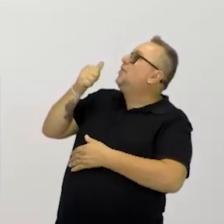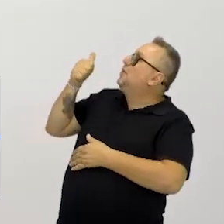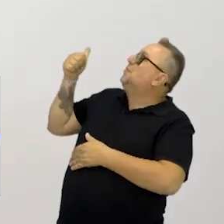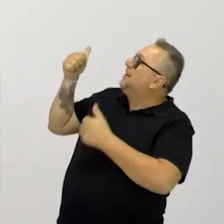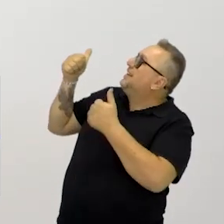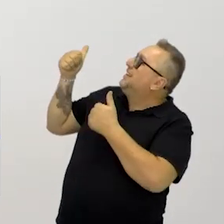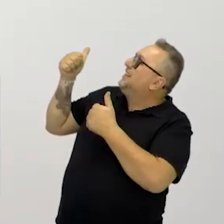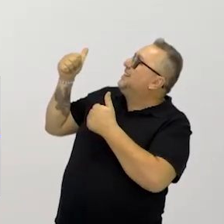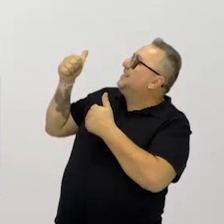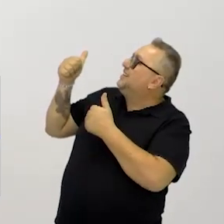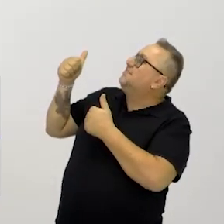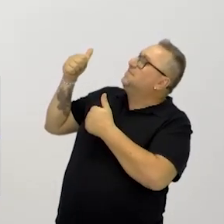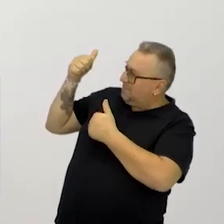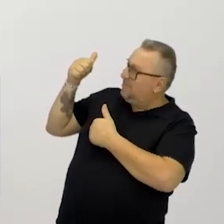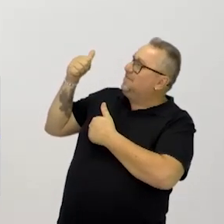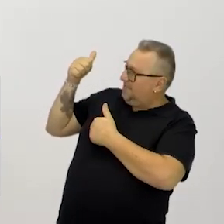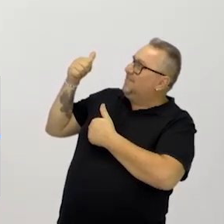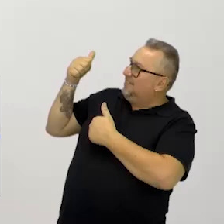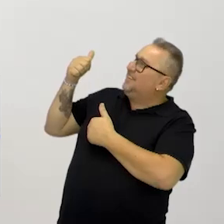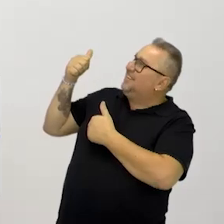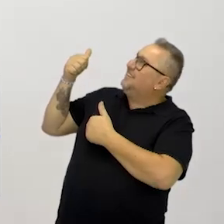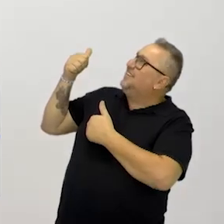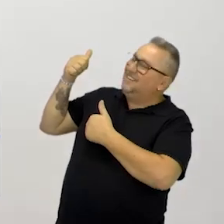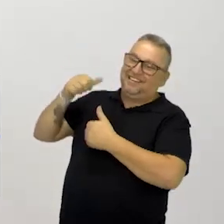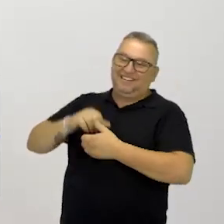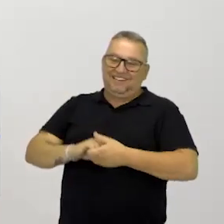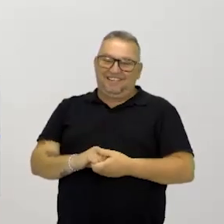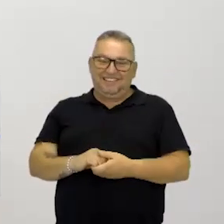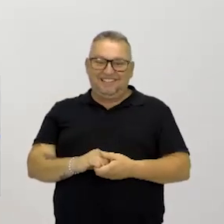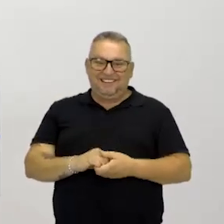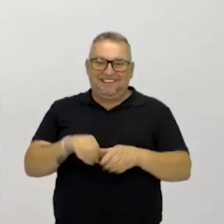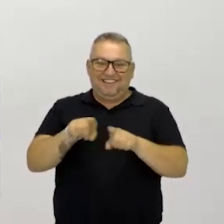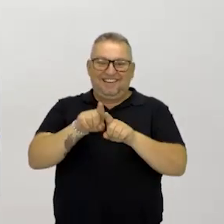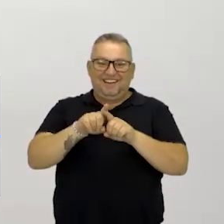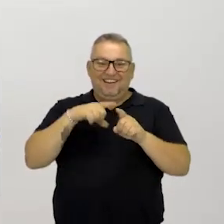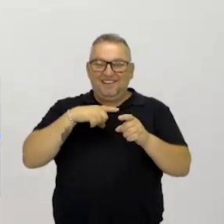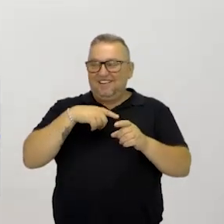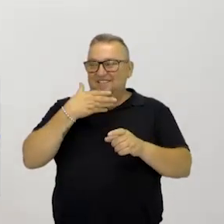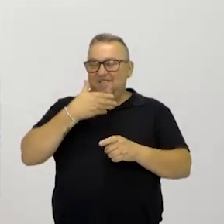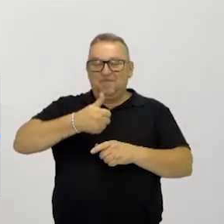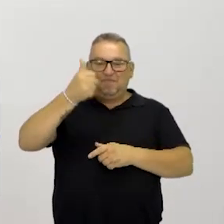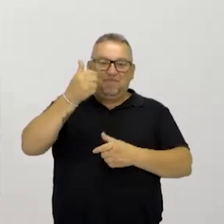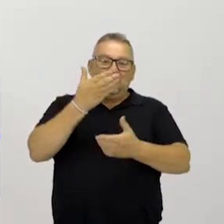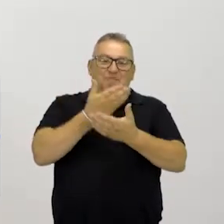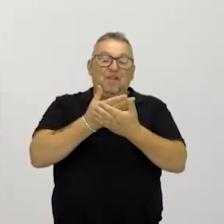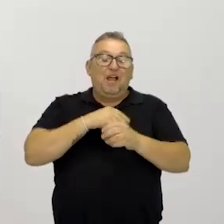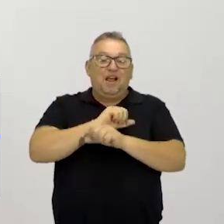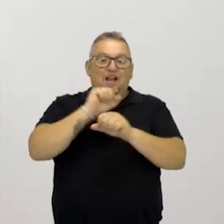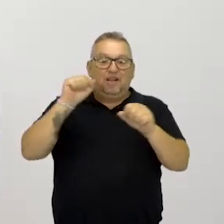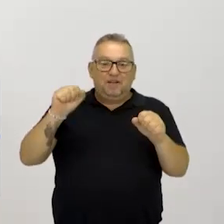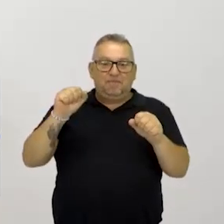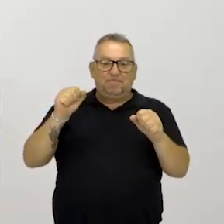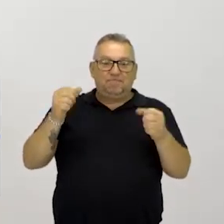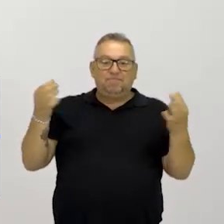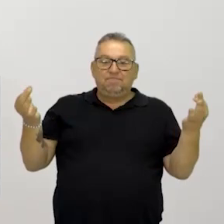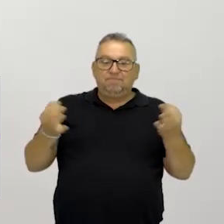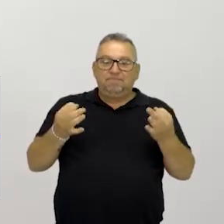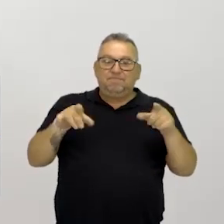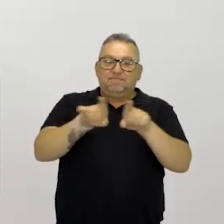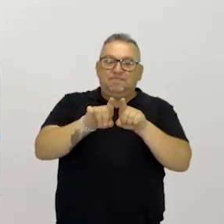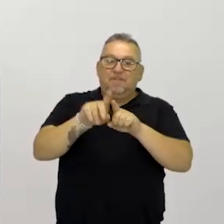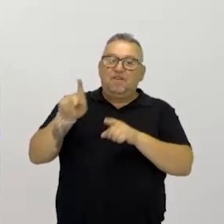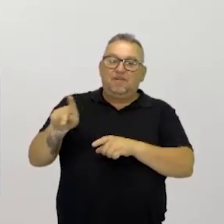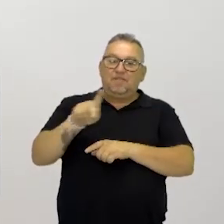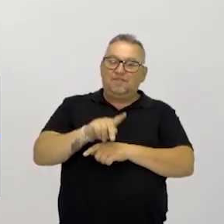bom? Vamos brincar hoje de fazer matemática? Bora! E para brilhantar mais ainda essa manhã divertidíssima, ela,